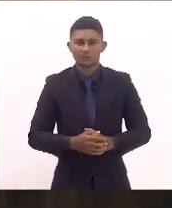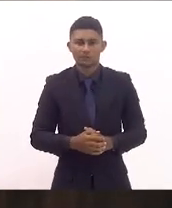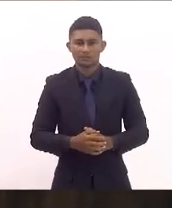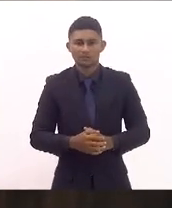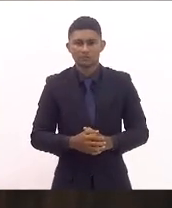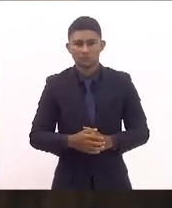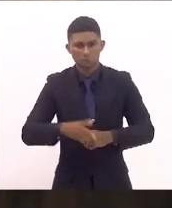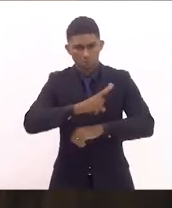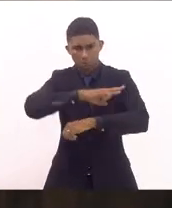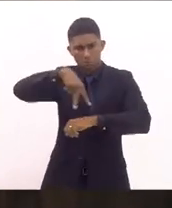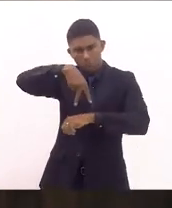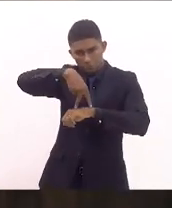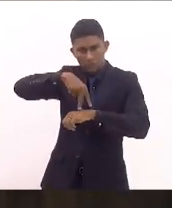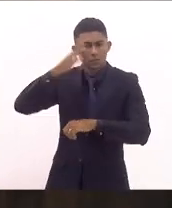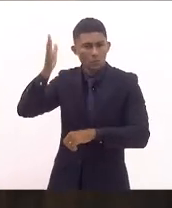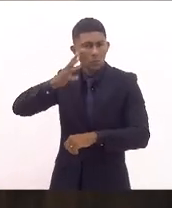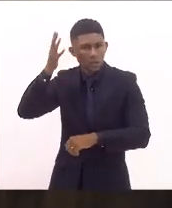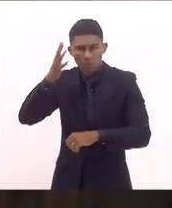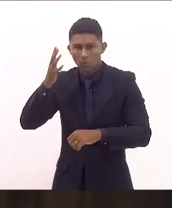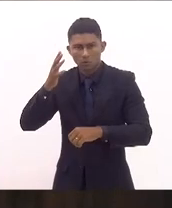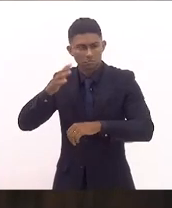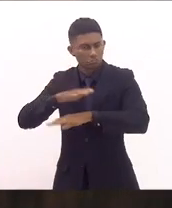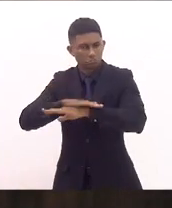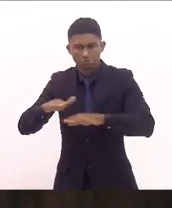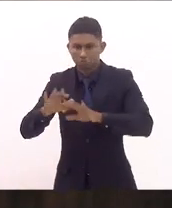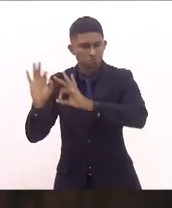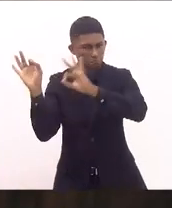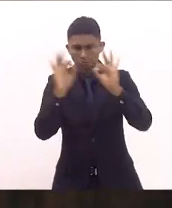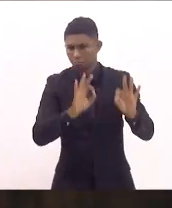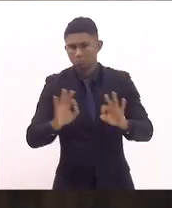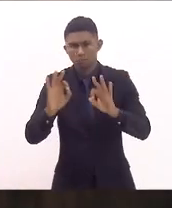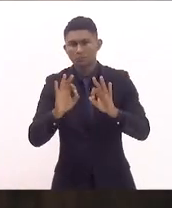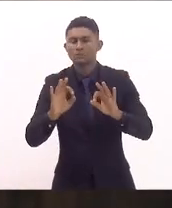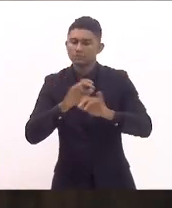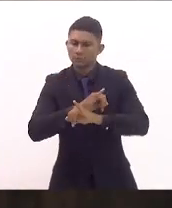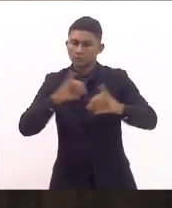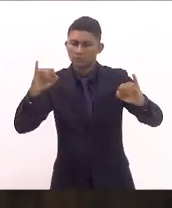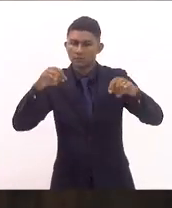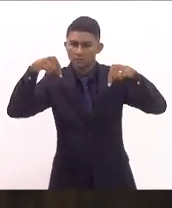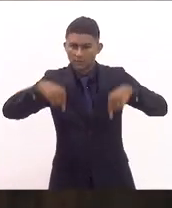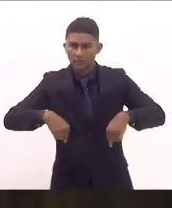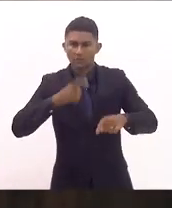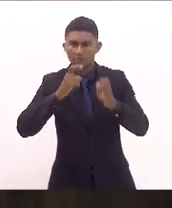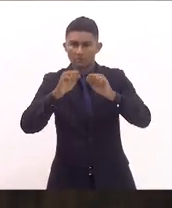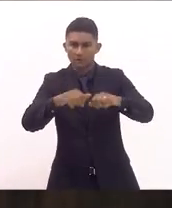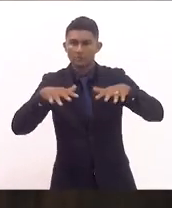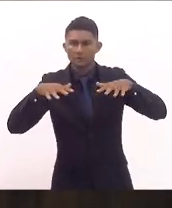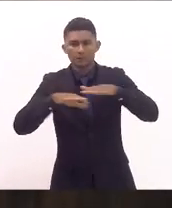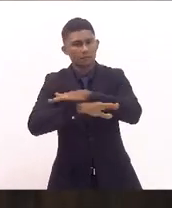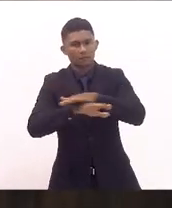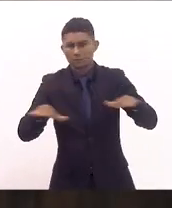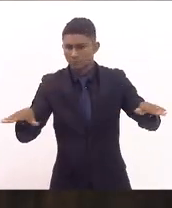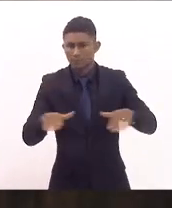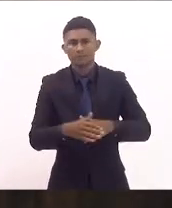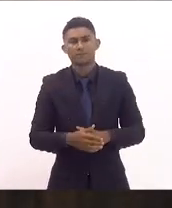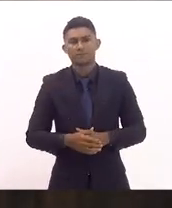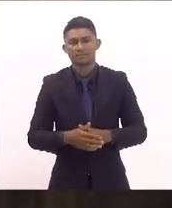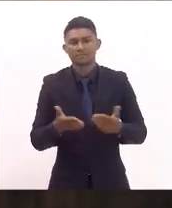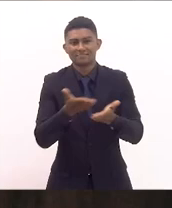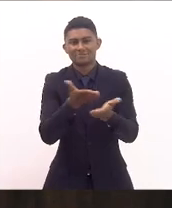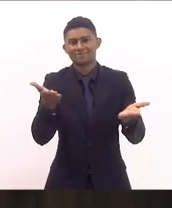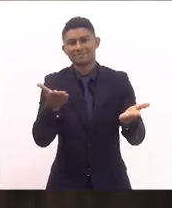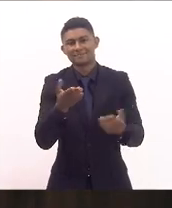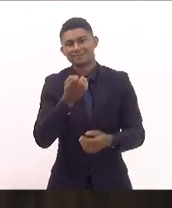e não havendo mais oradores inscritos a presidência declara encerrada a presente sessão Tenham